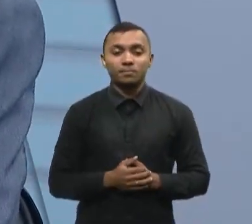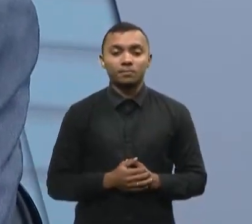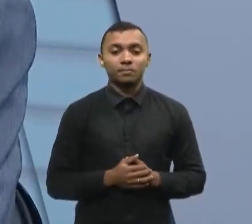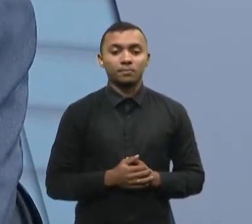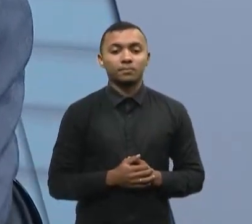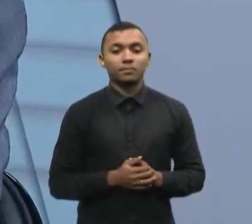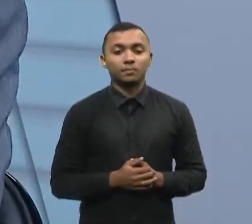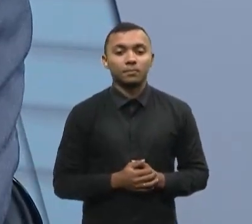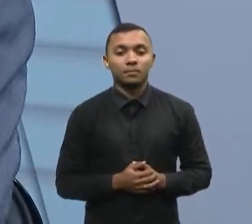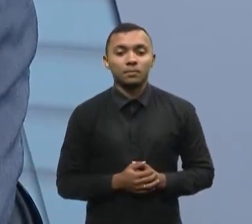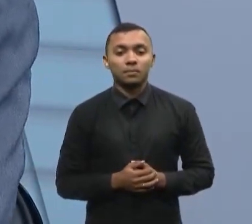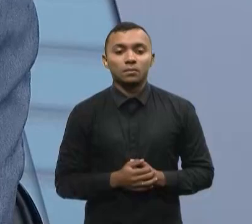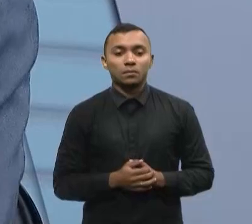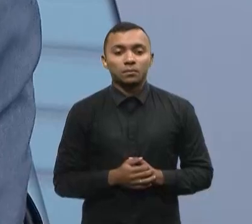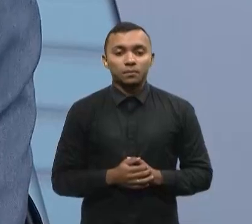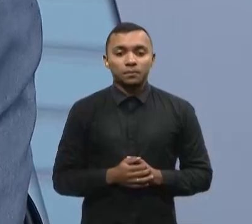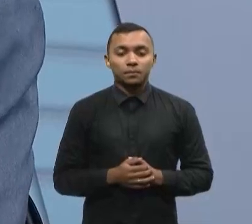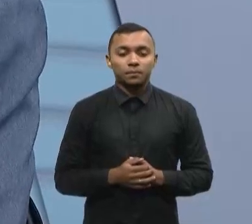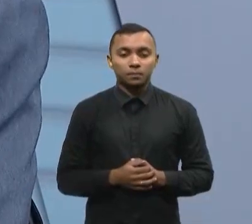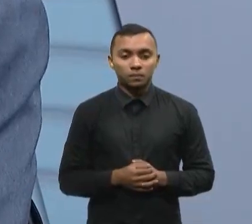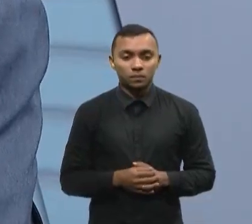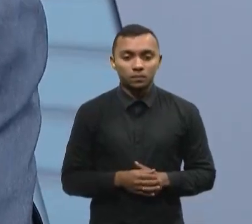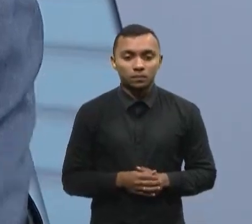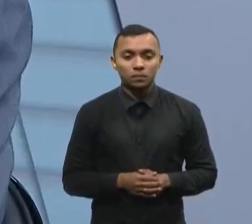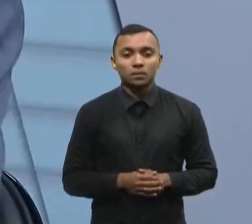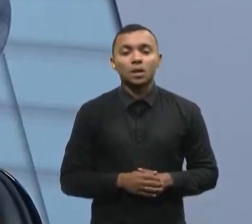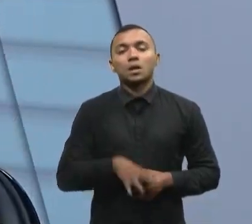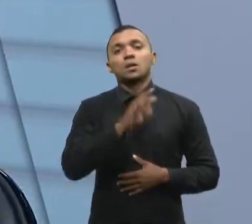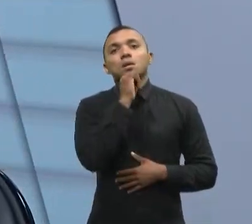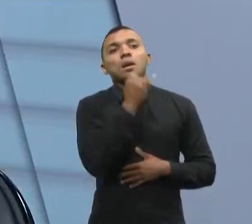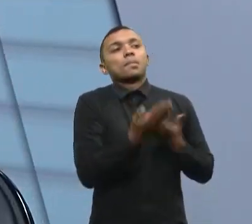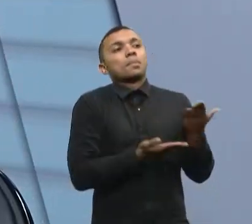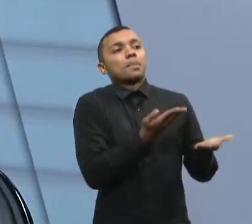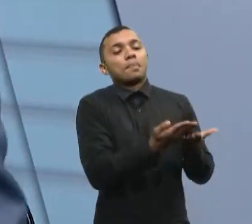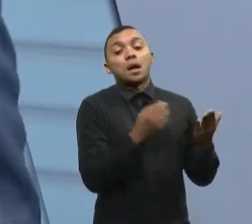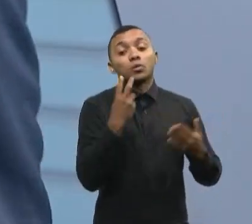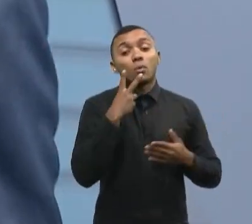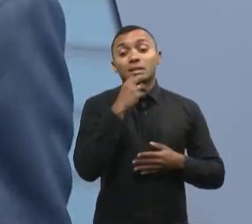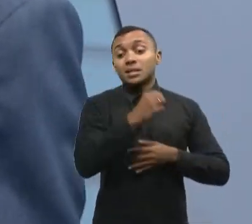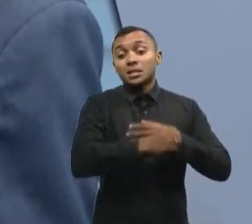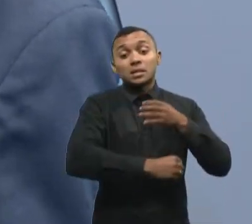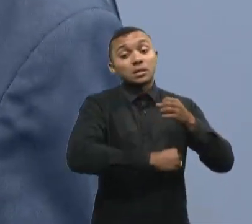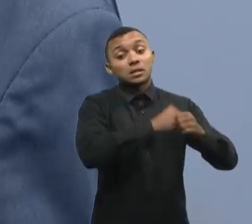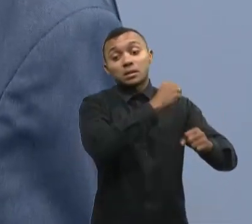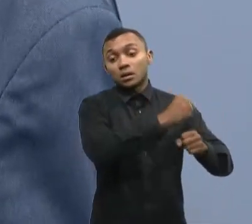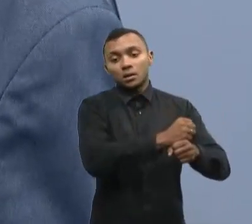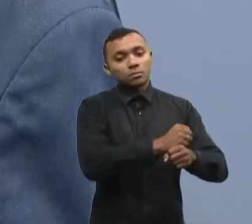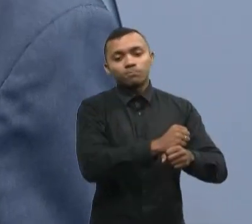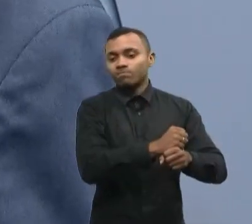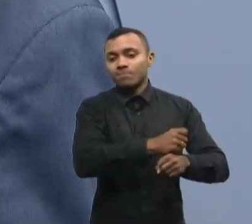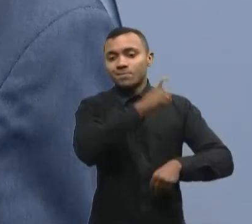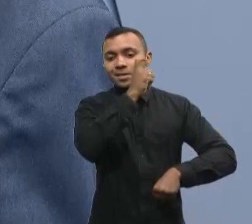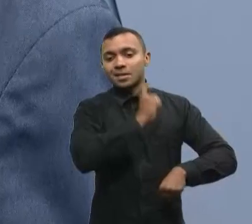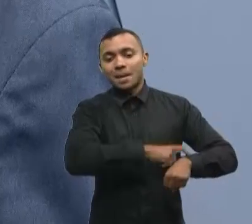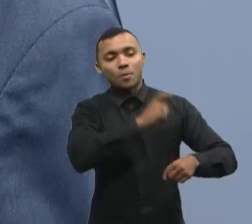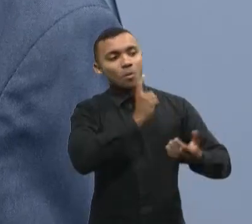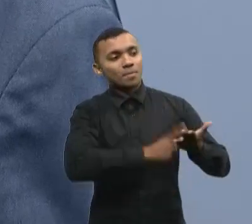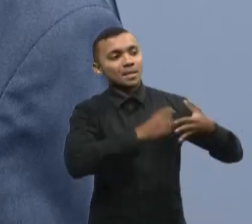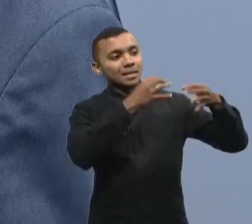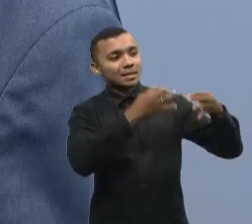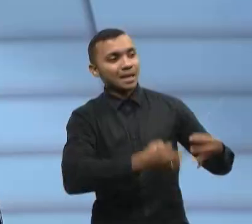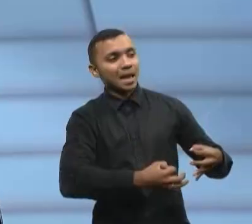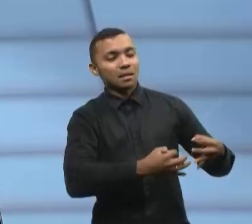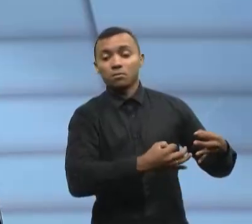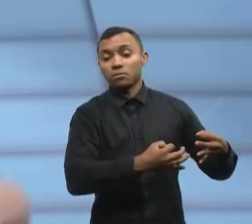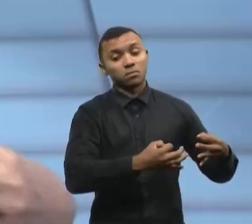Não para, sim. Quer dizer, não é um negócio que vai... Não, o tratamento, é um tratamento de 2 anos, não é assim, sim. Não existe não isso. Não tem um tempo pré-determinado. Então,